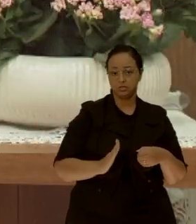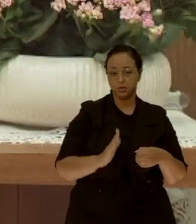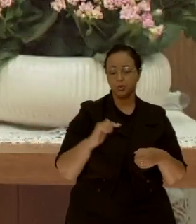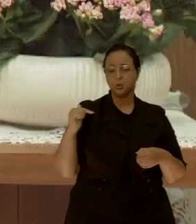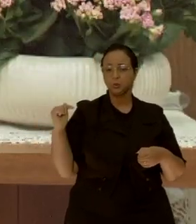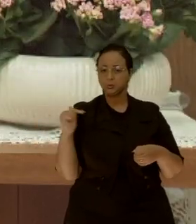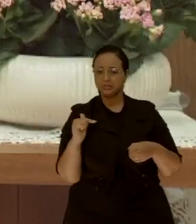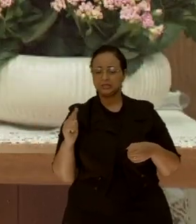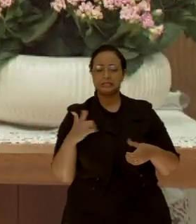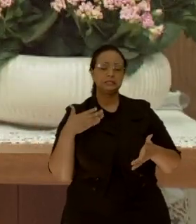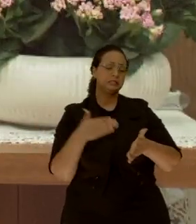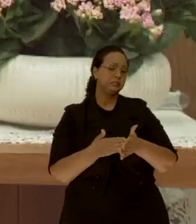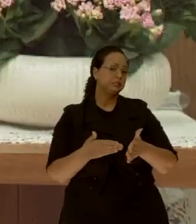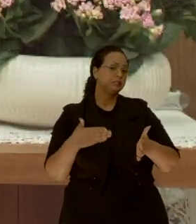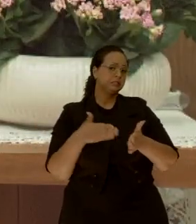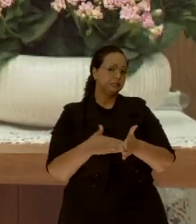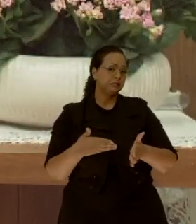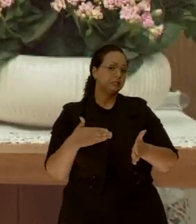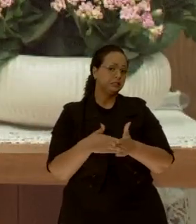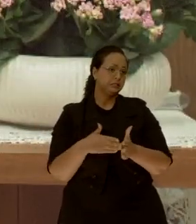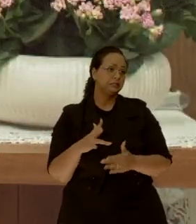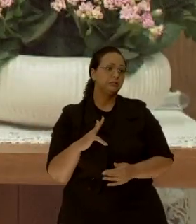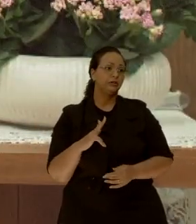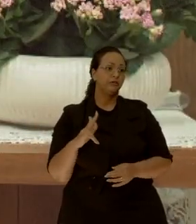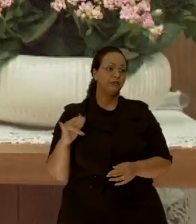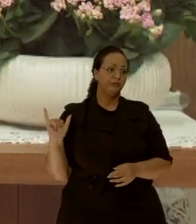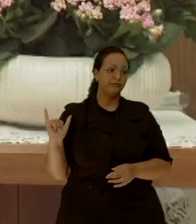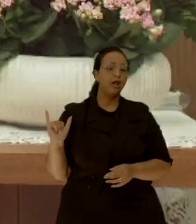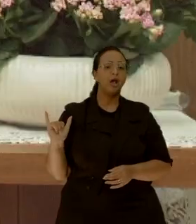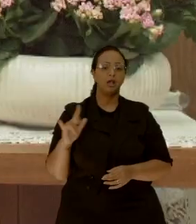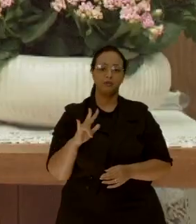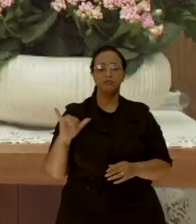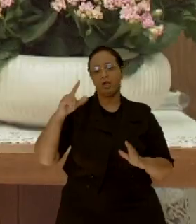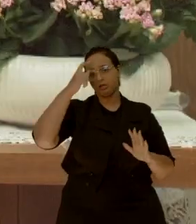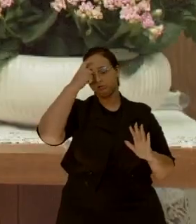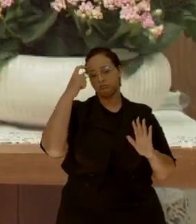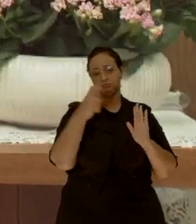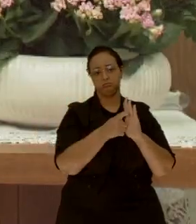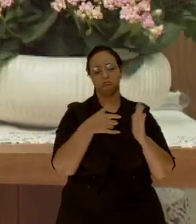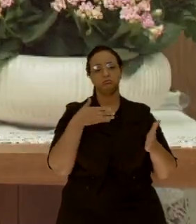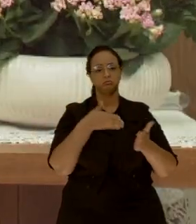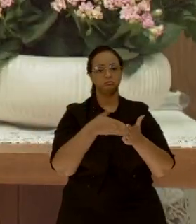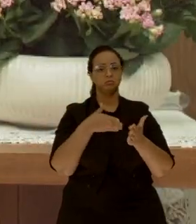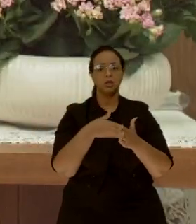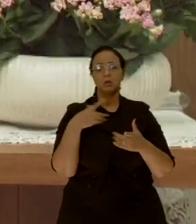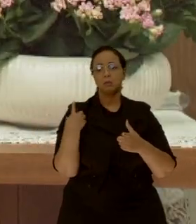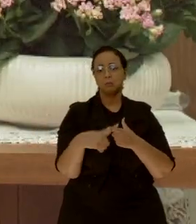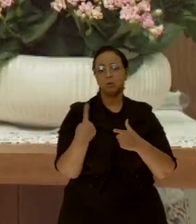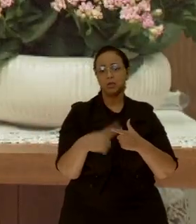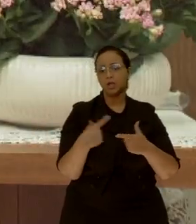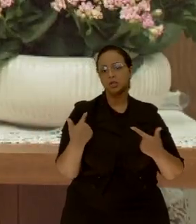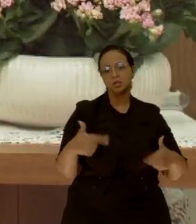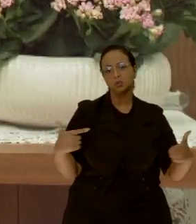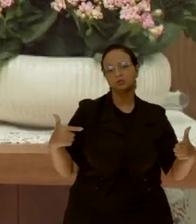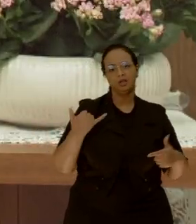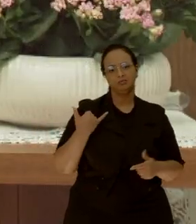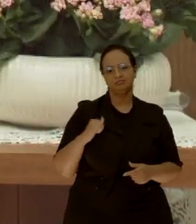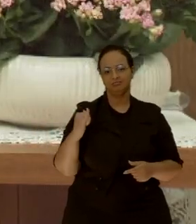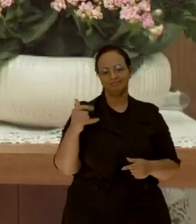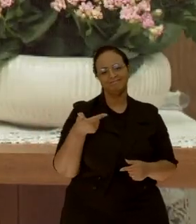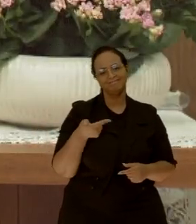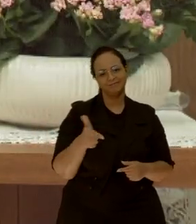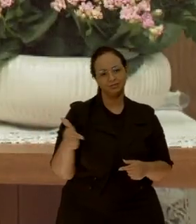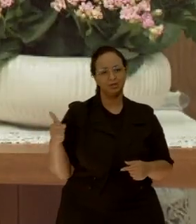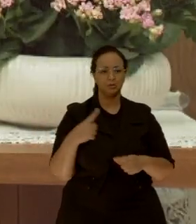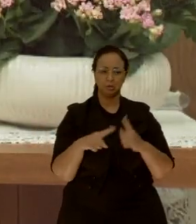vai ter dificuldade com o problema de inteligência artificial porque não tem energia. Nós